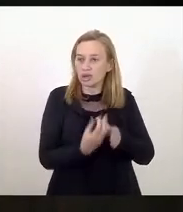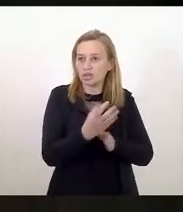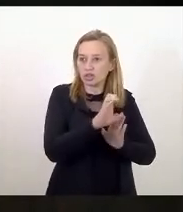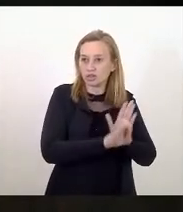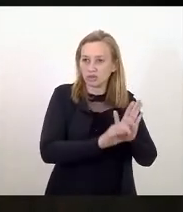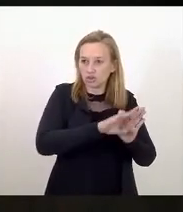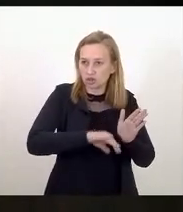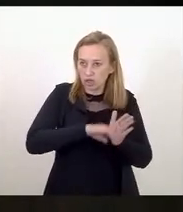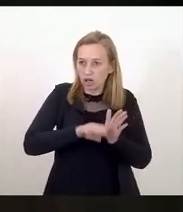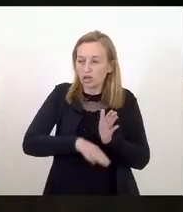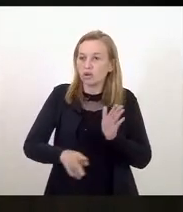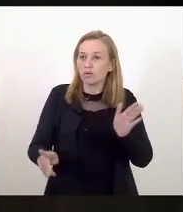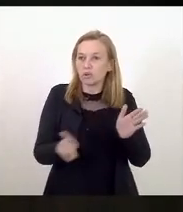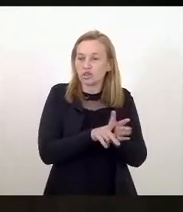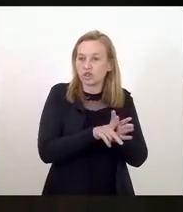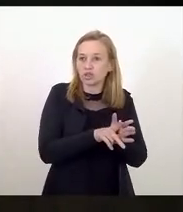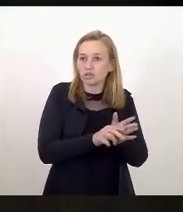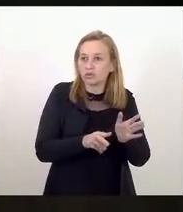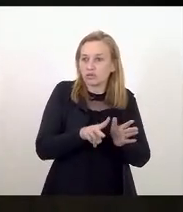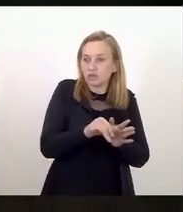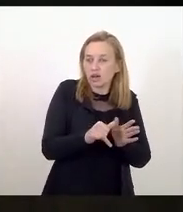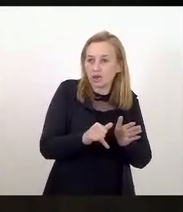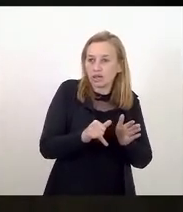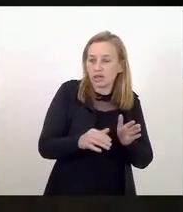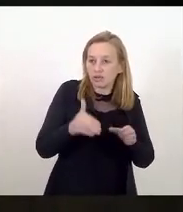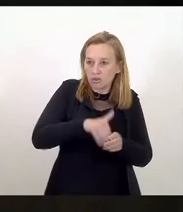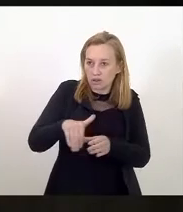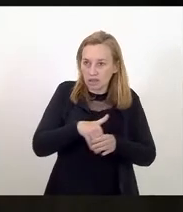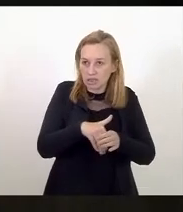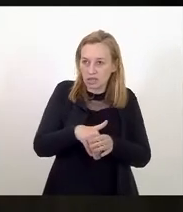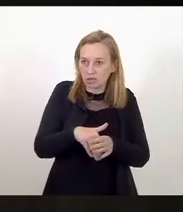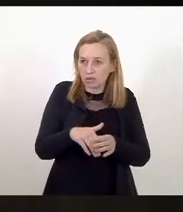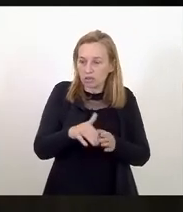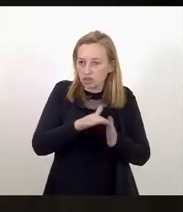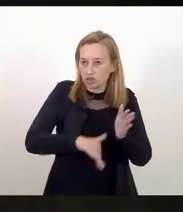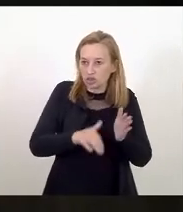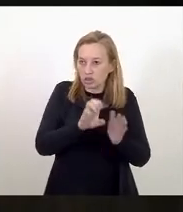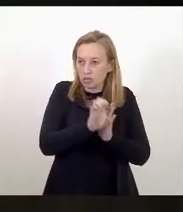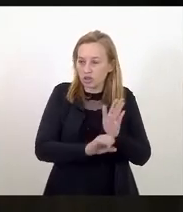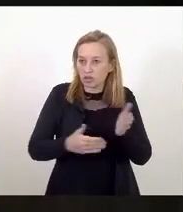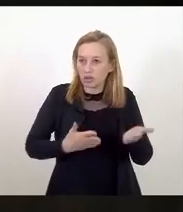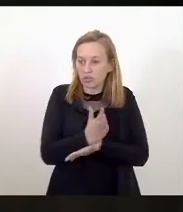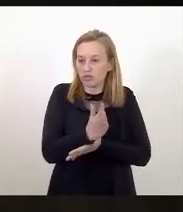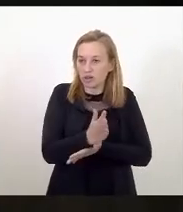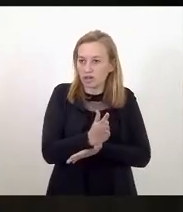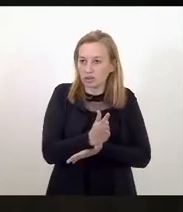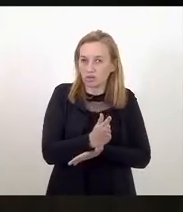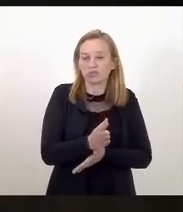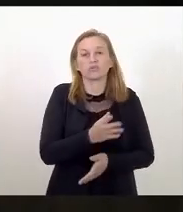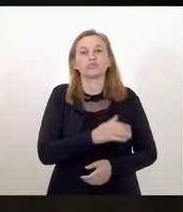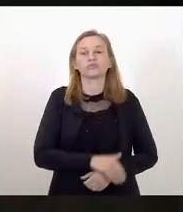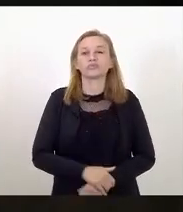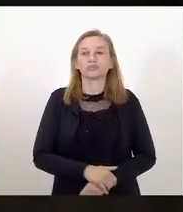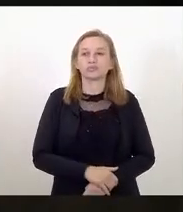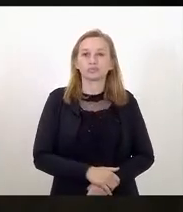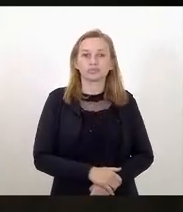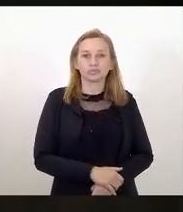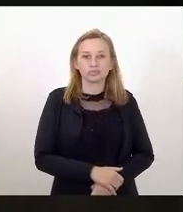retiradas, então o projeto vai à votação sem emendas. Senhores que aprovam, permaneçam como estão, aprovado, vai ao autógrafo.